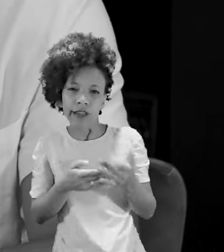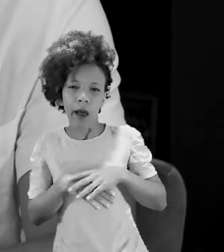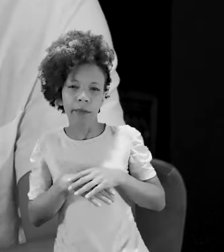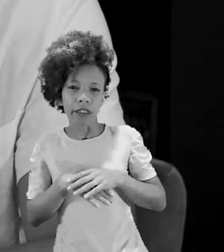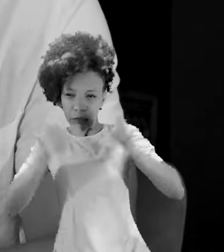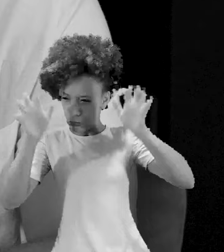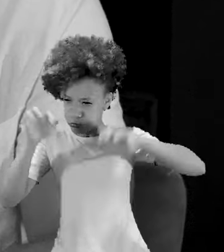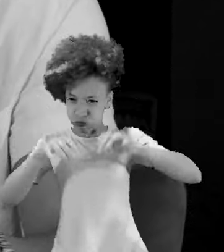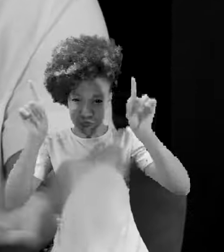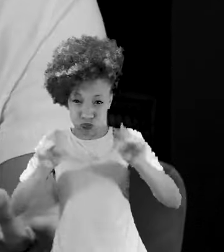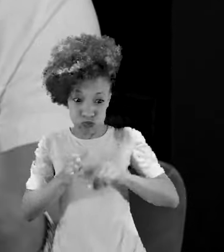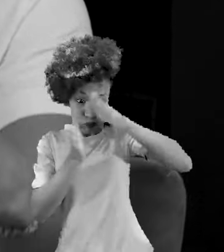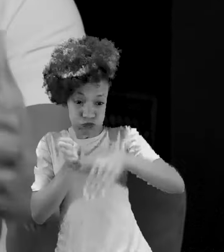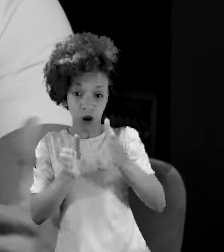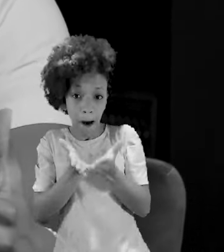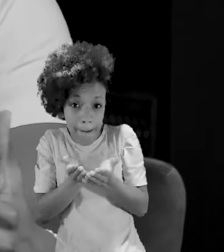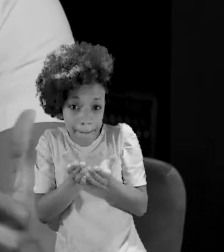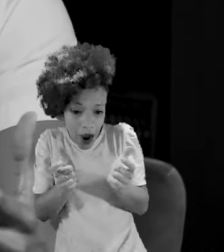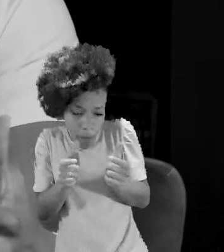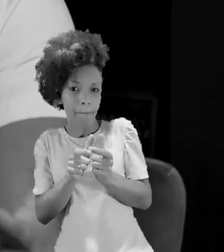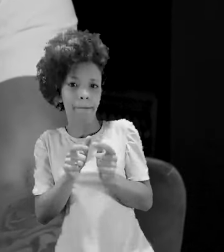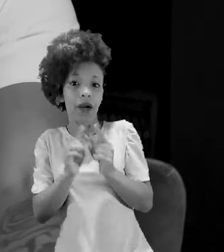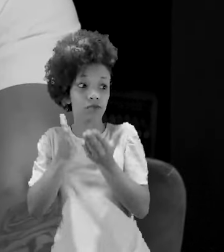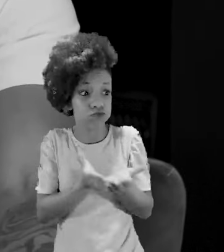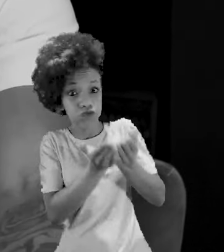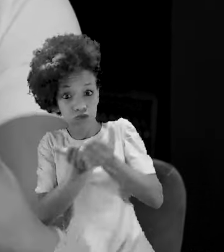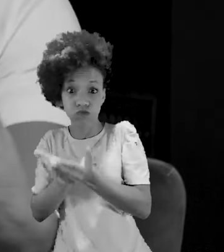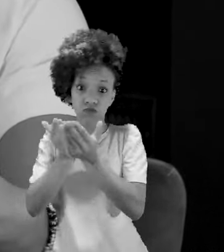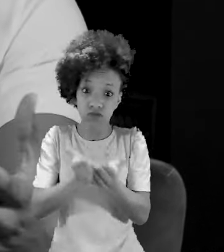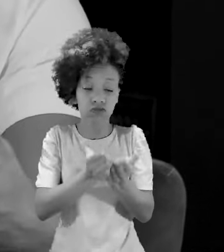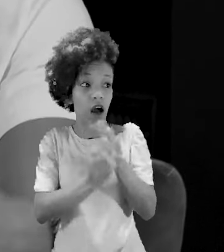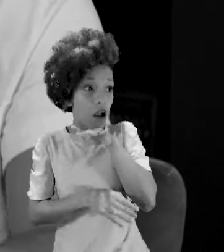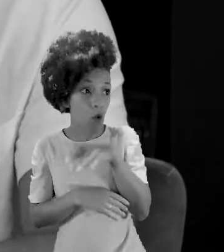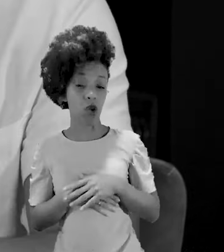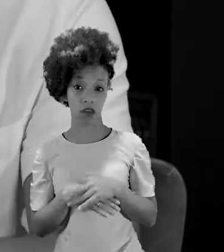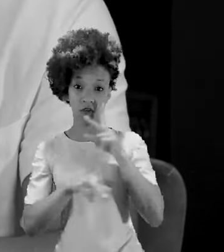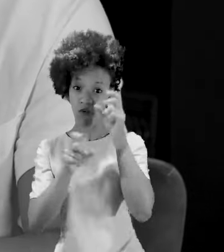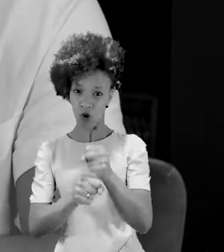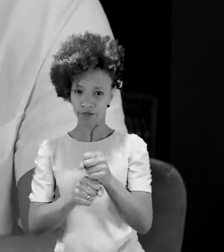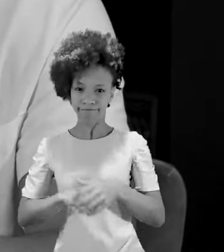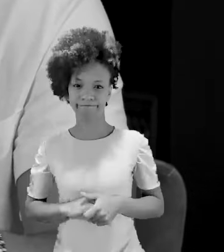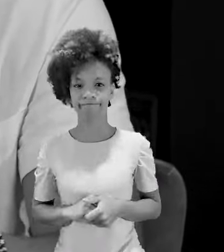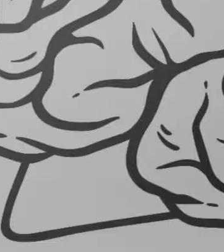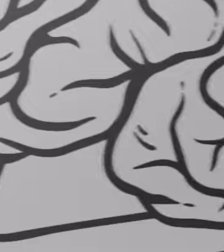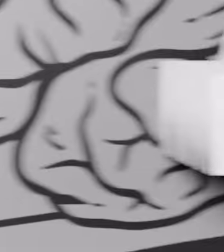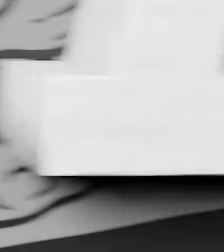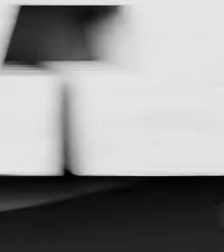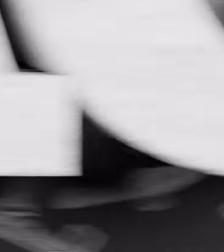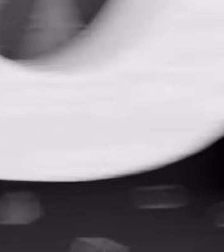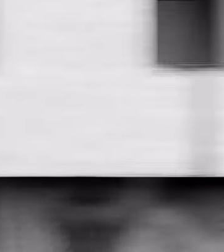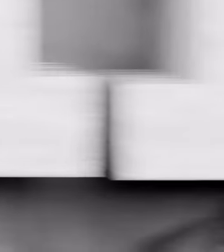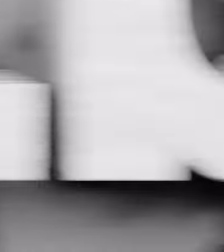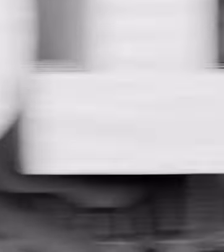pode ele tem uma festa mortal mil amigos que quanto menor o barco pior mas ele balança entendeu mas ele fica sujeito a força das ondas então